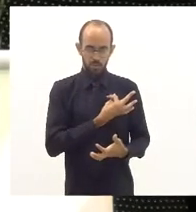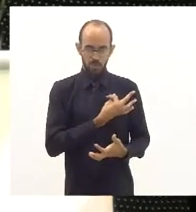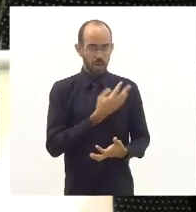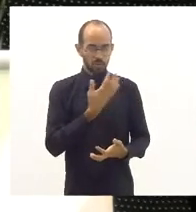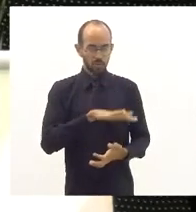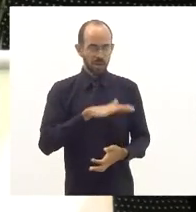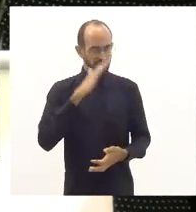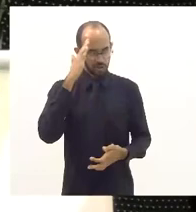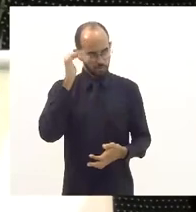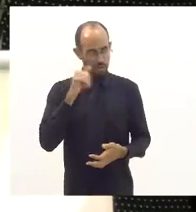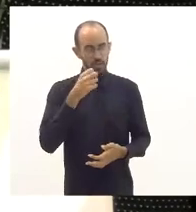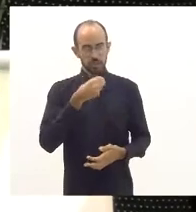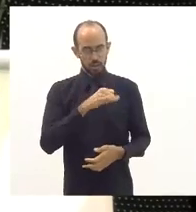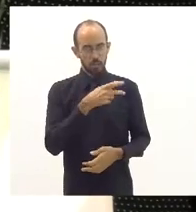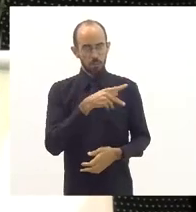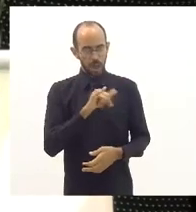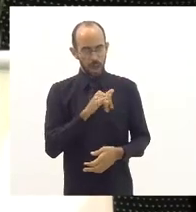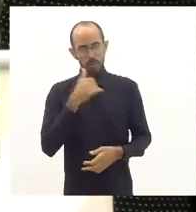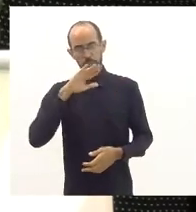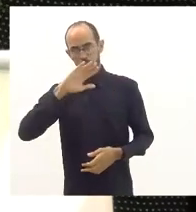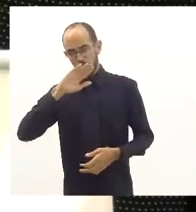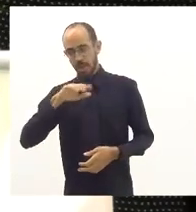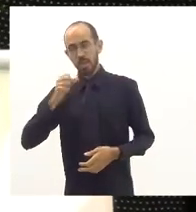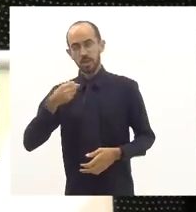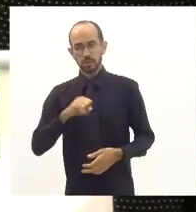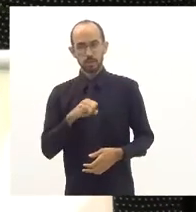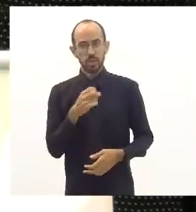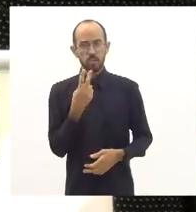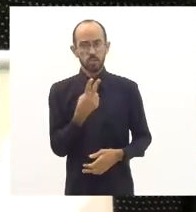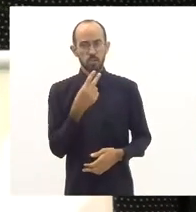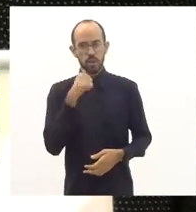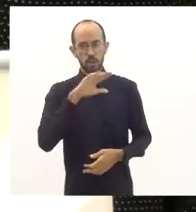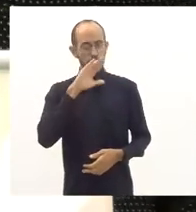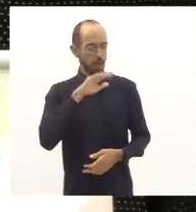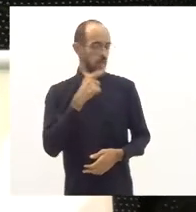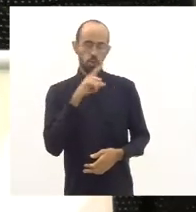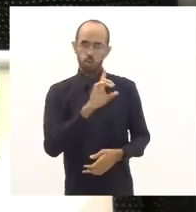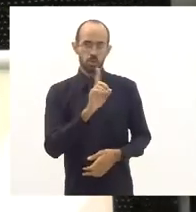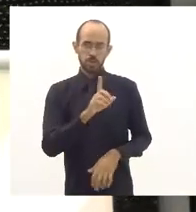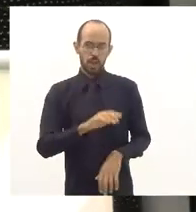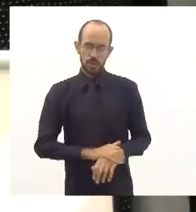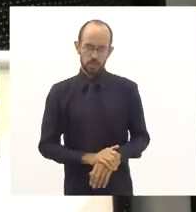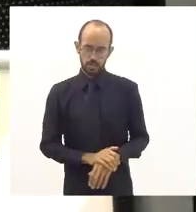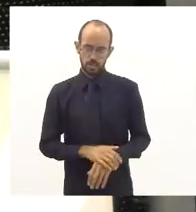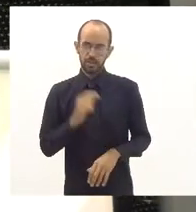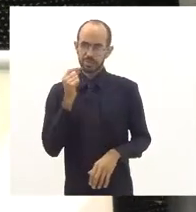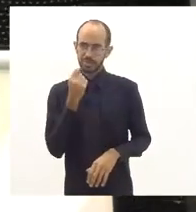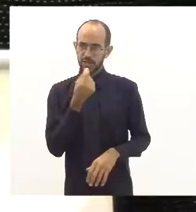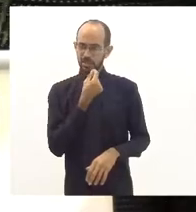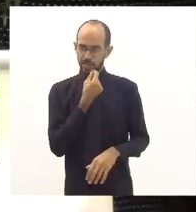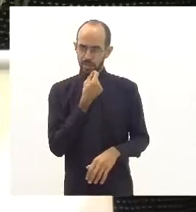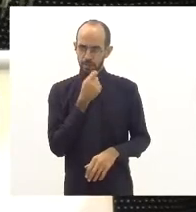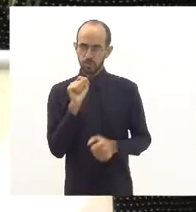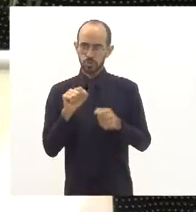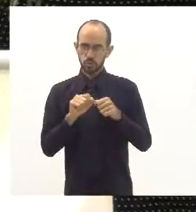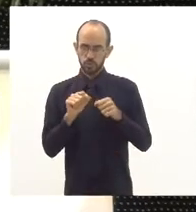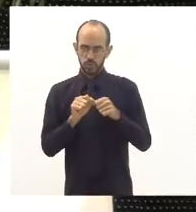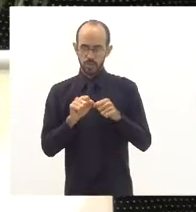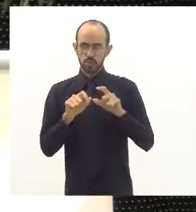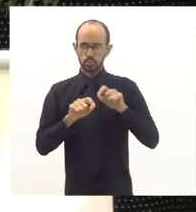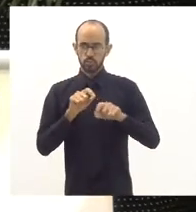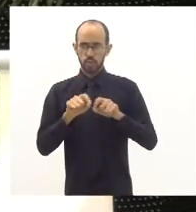é. Mas e se são duas mães? Não conseguem. Então, em setembro, nós inovamos com uma ação que foi um